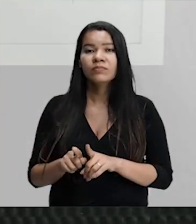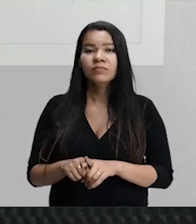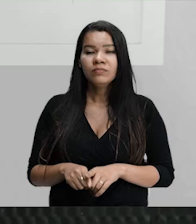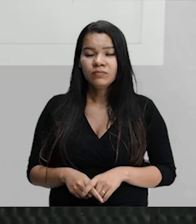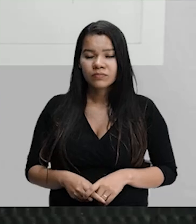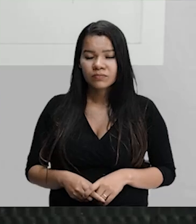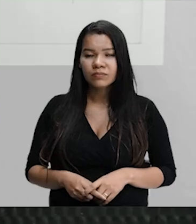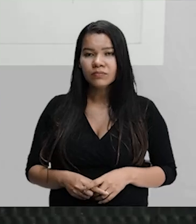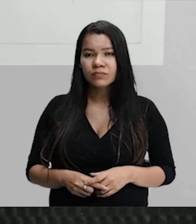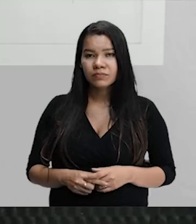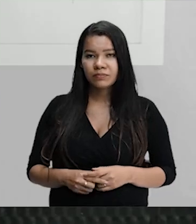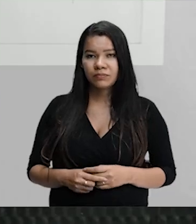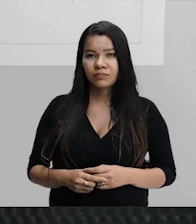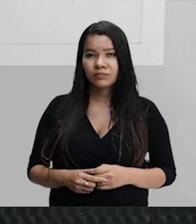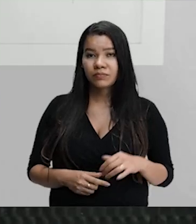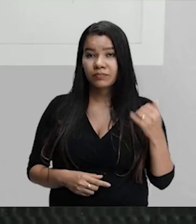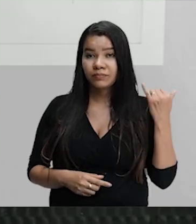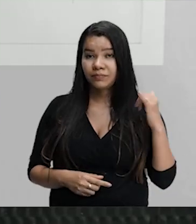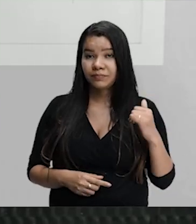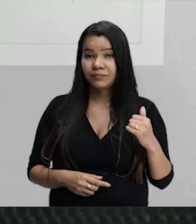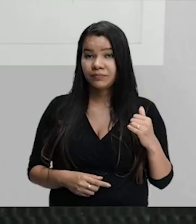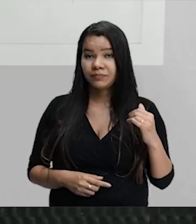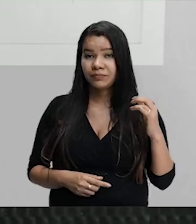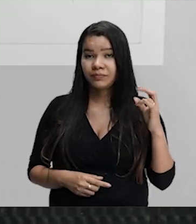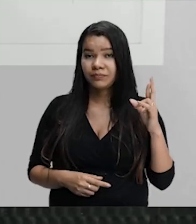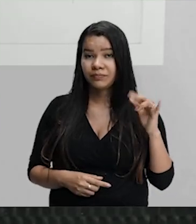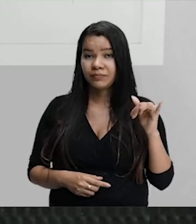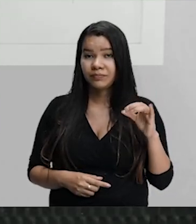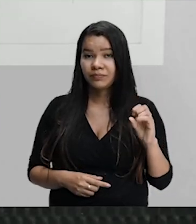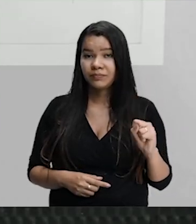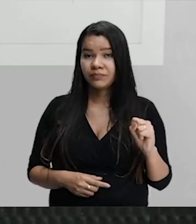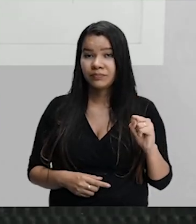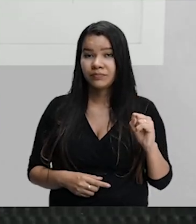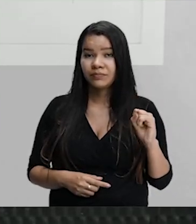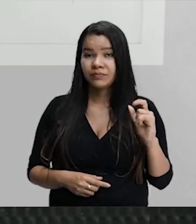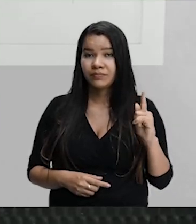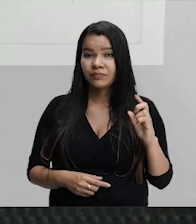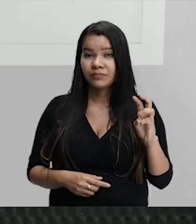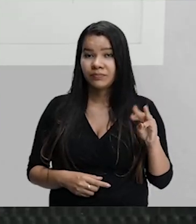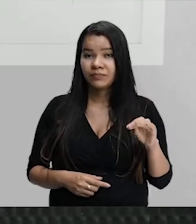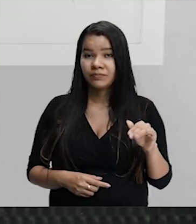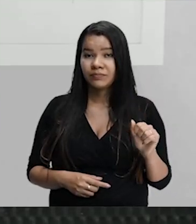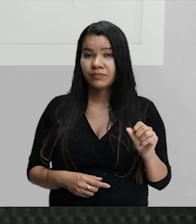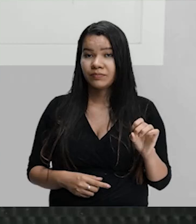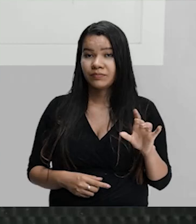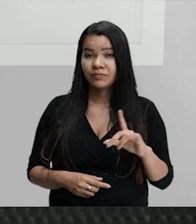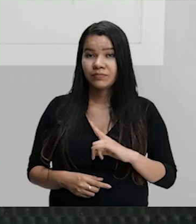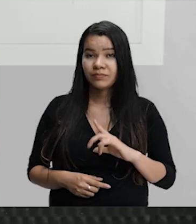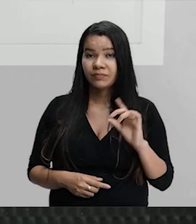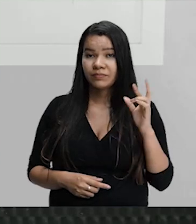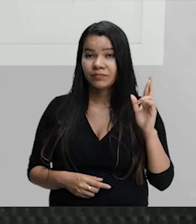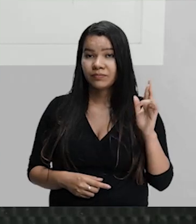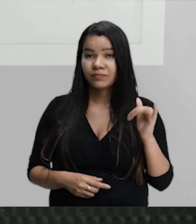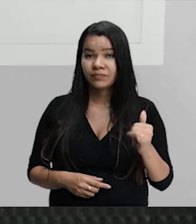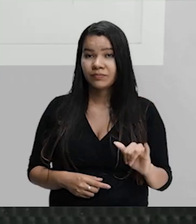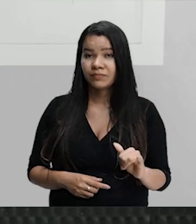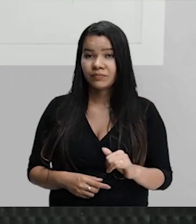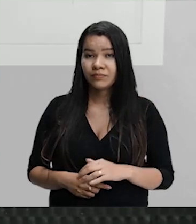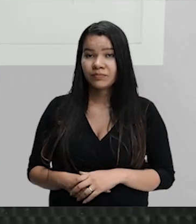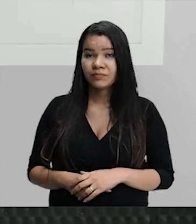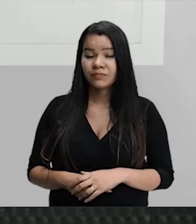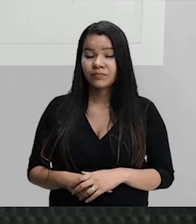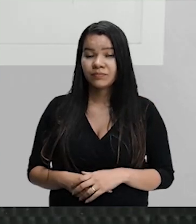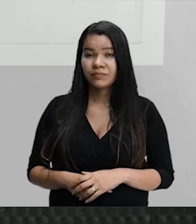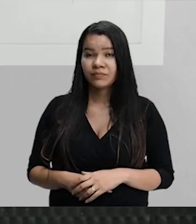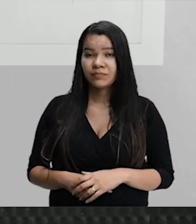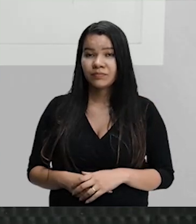Não é partícula gama, são raios gama, certo? Esses raio gama que são bem energéticos, tá ok? São muito energéticos, diga de passagem.